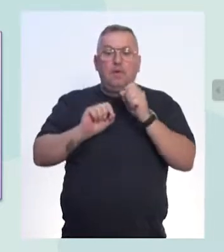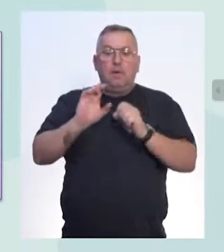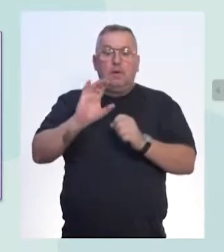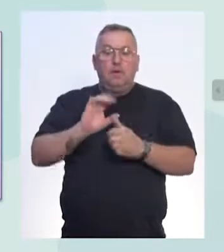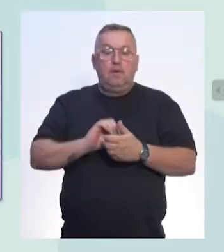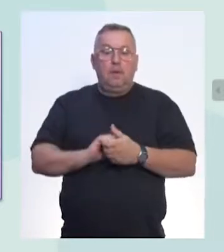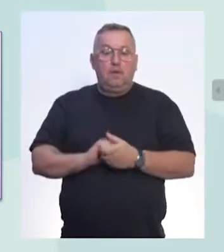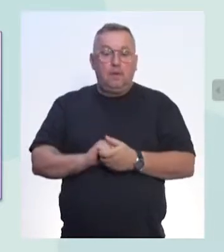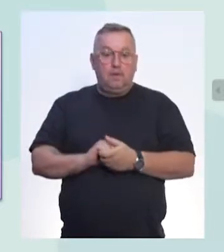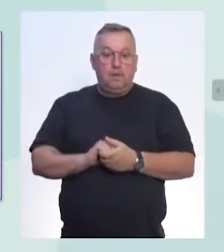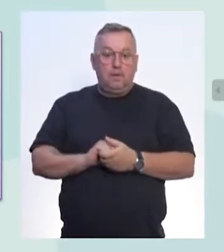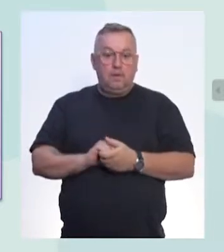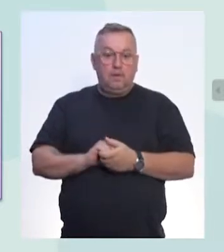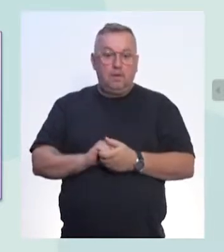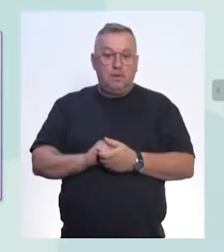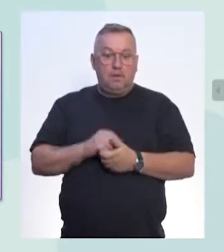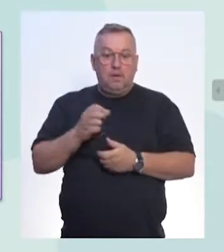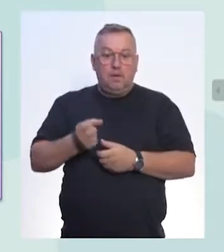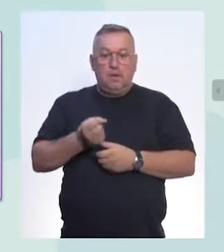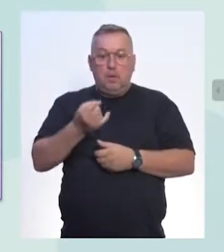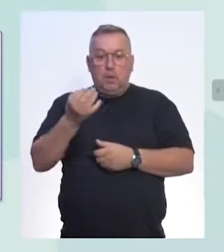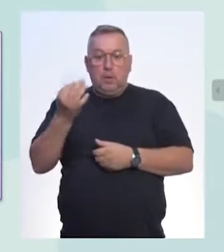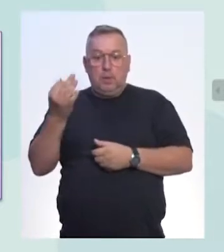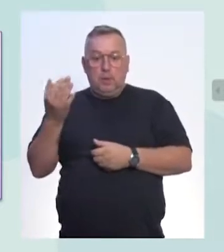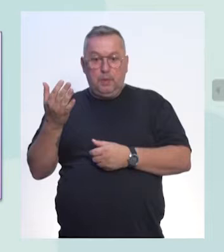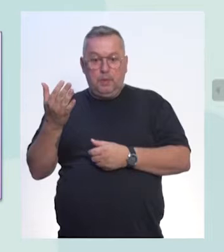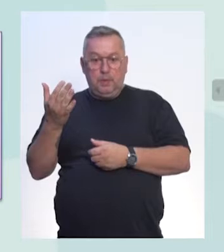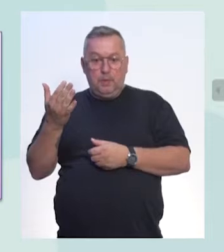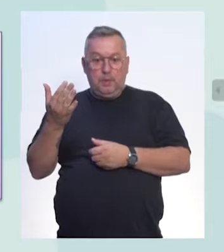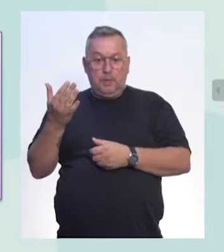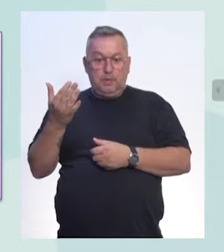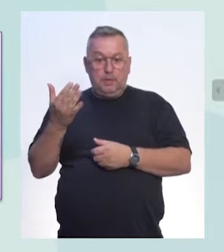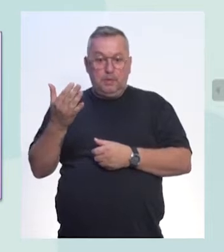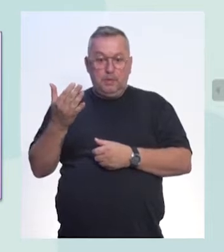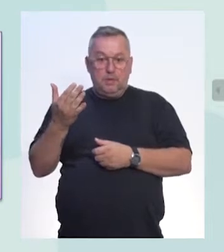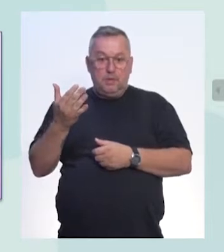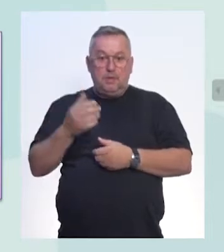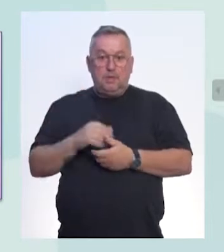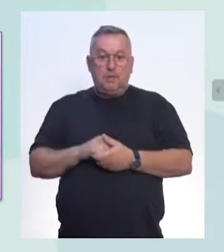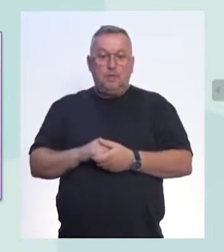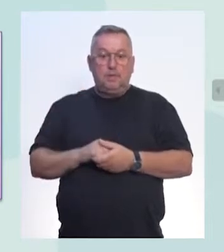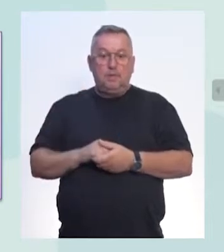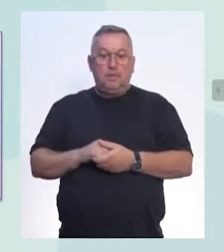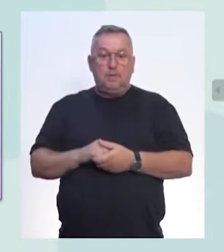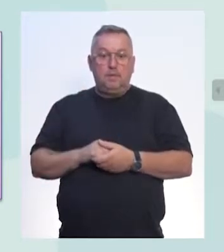daqui? A quantidade de gramas